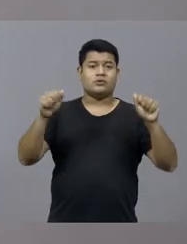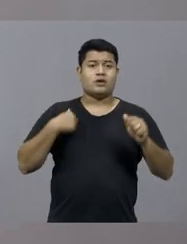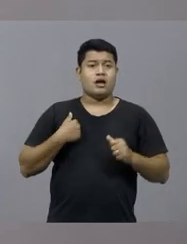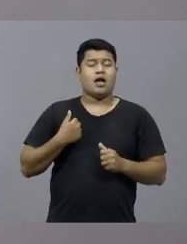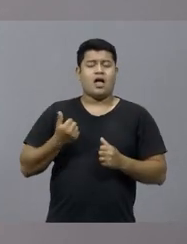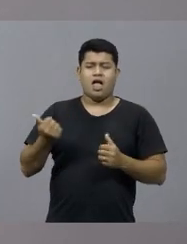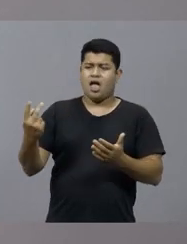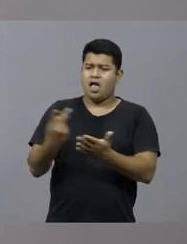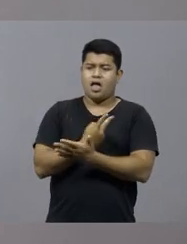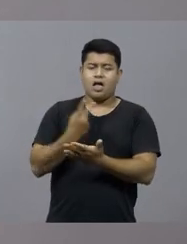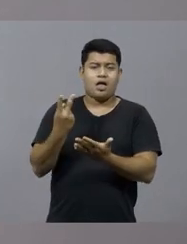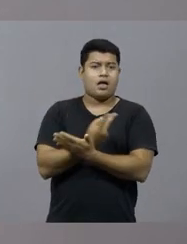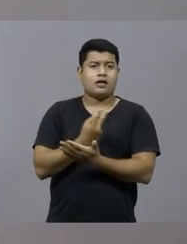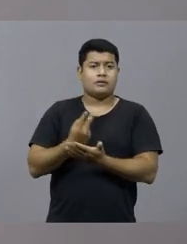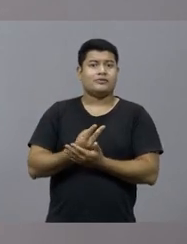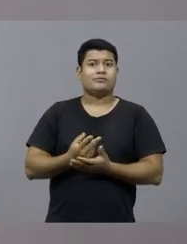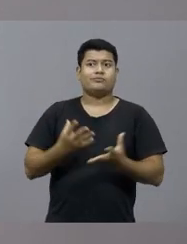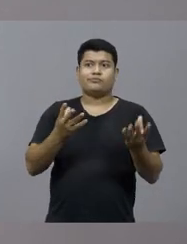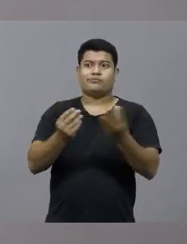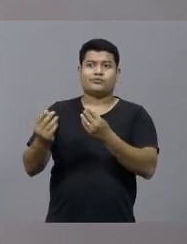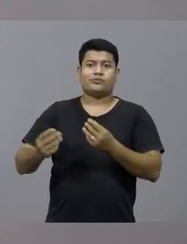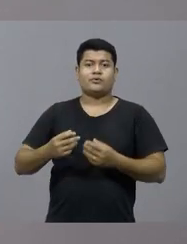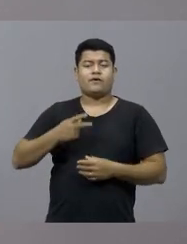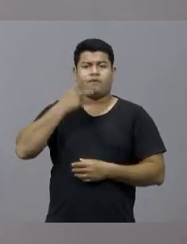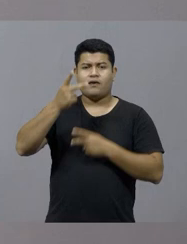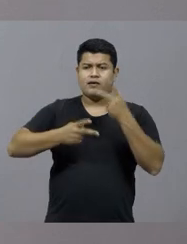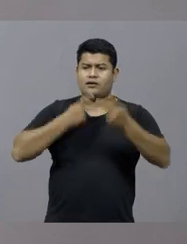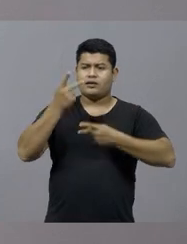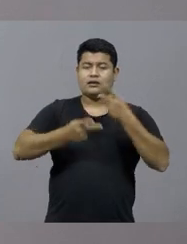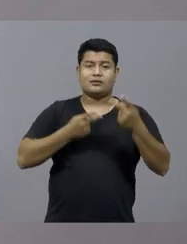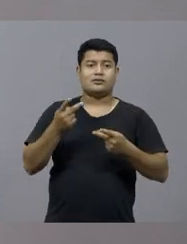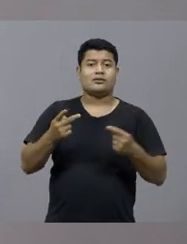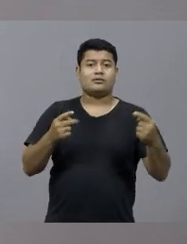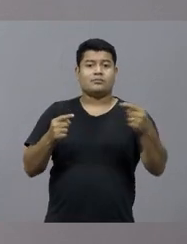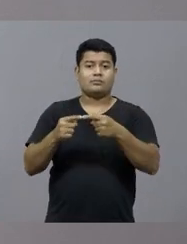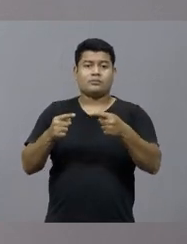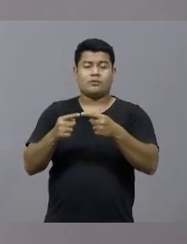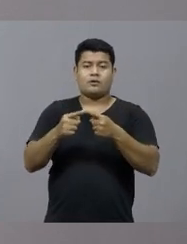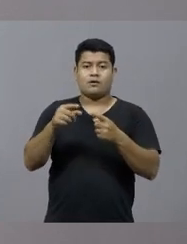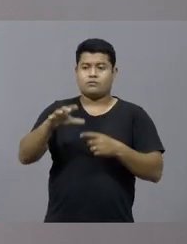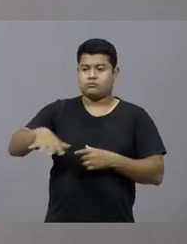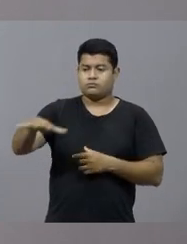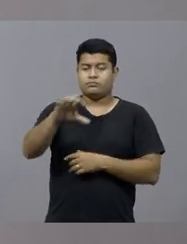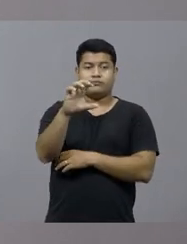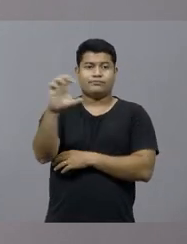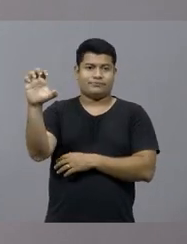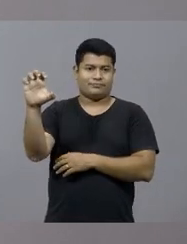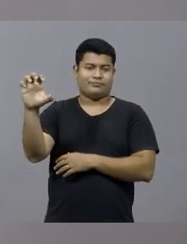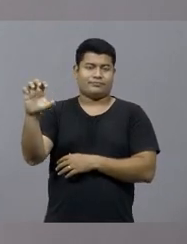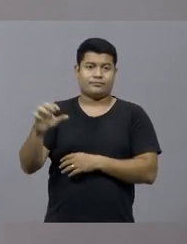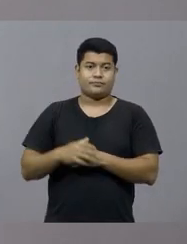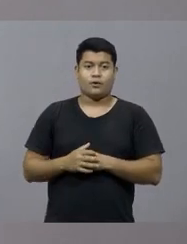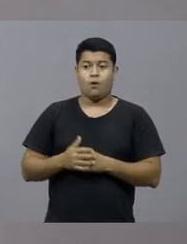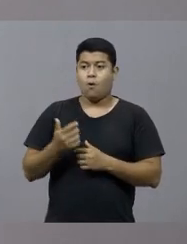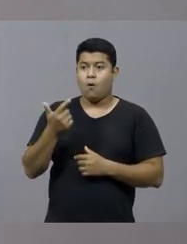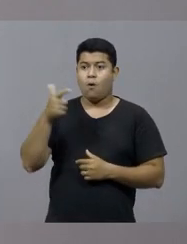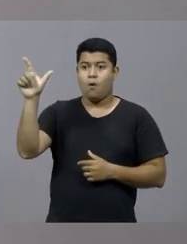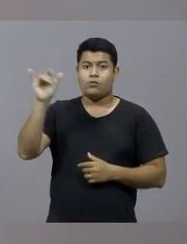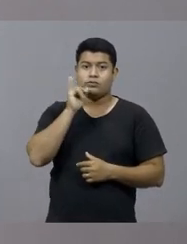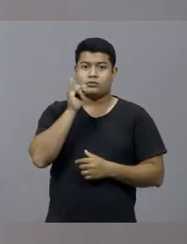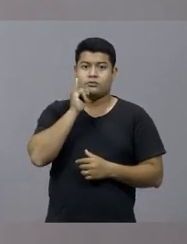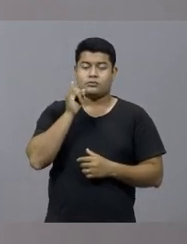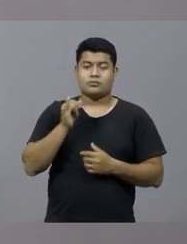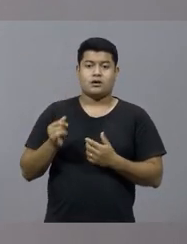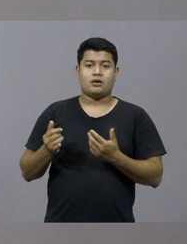tipo de comportamento de pessoas de esquerda de taxar o nosso Estado dessa forma. Outro exemplo disso também foi a Rússia